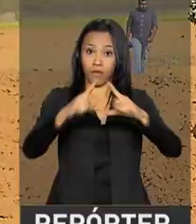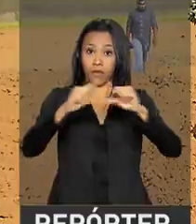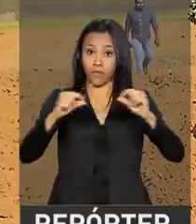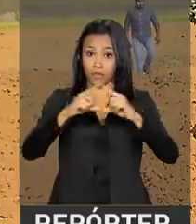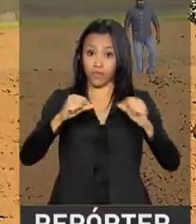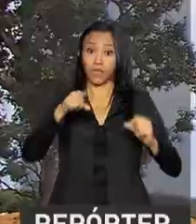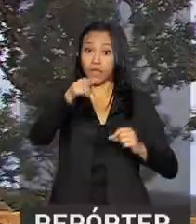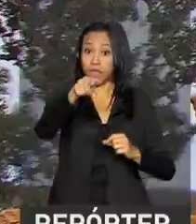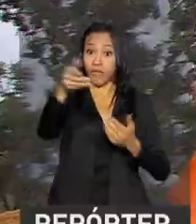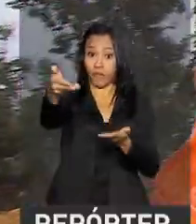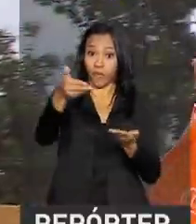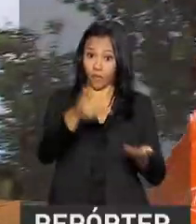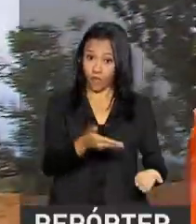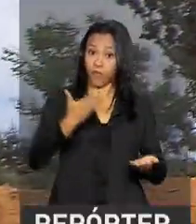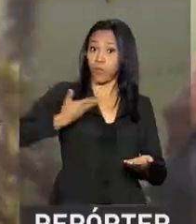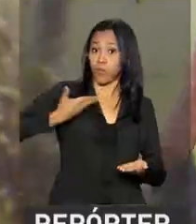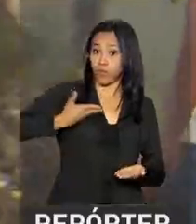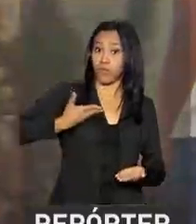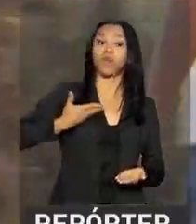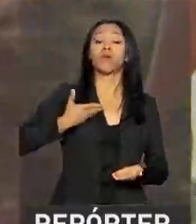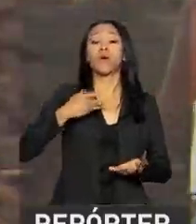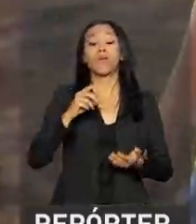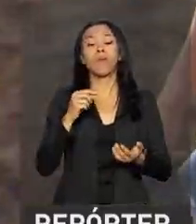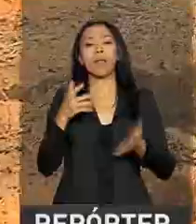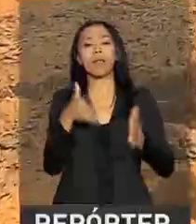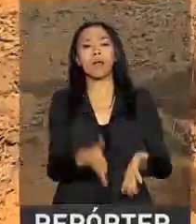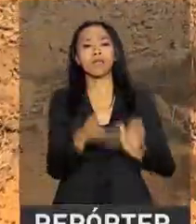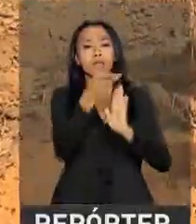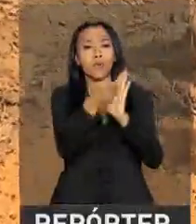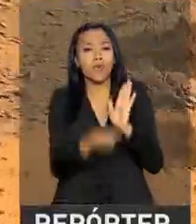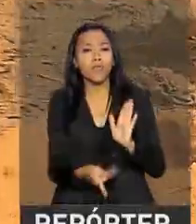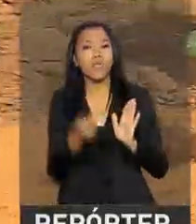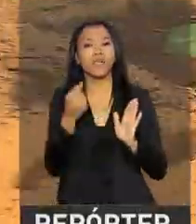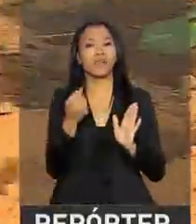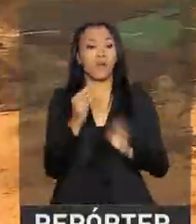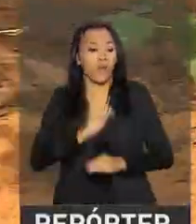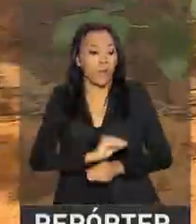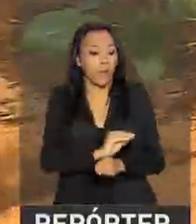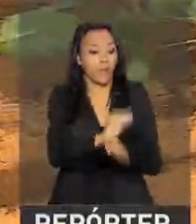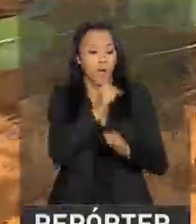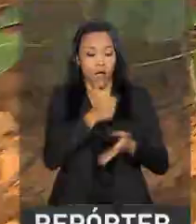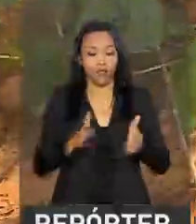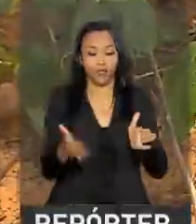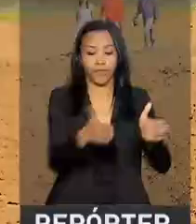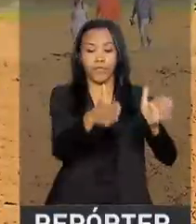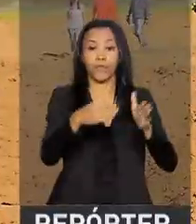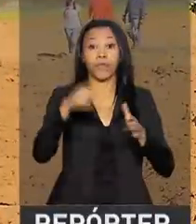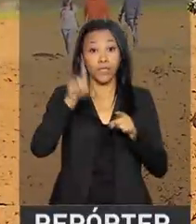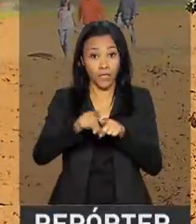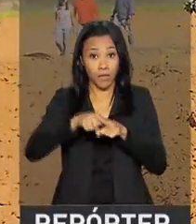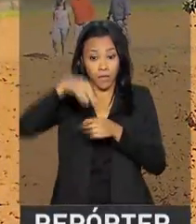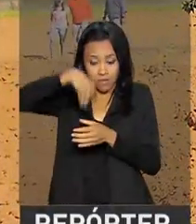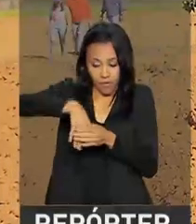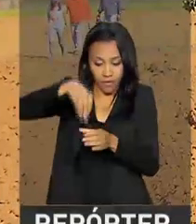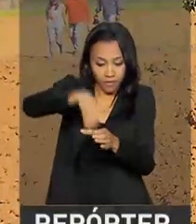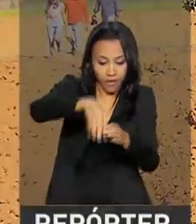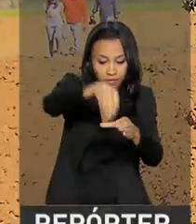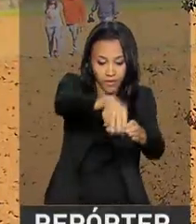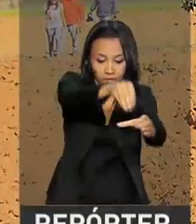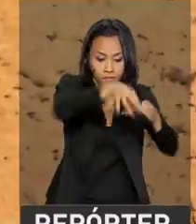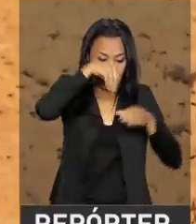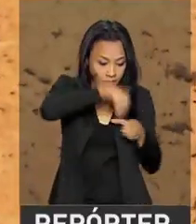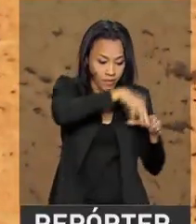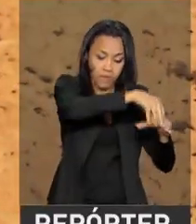foi convidado por um amigo a fazer parte de um projeto de restauração da área e por se preocupar com a natureza ea falta de água no futuro